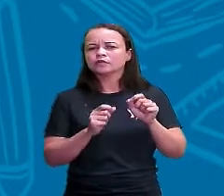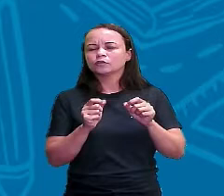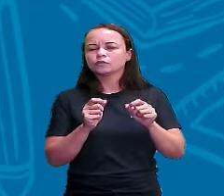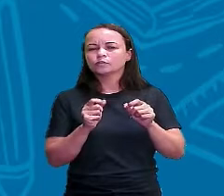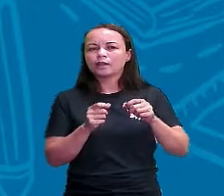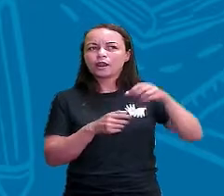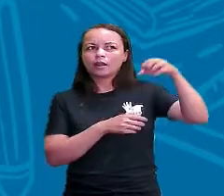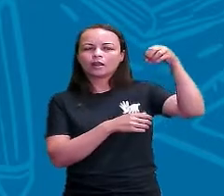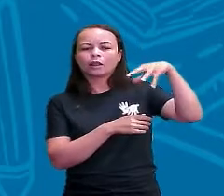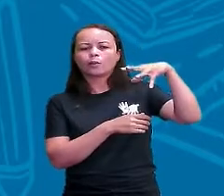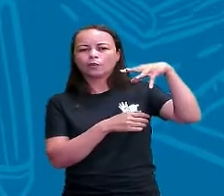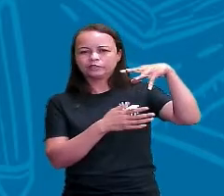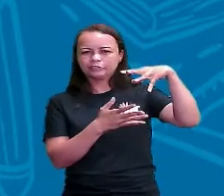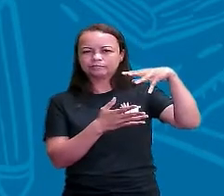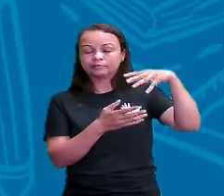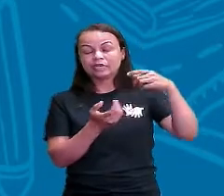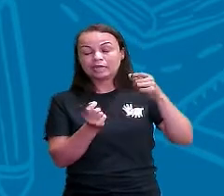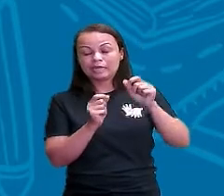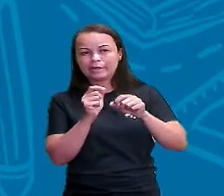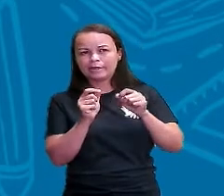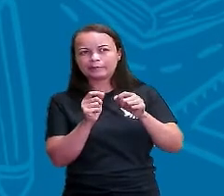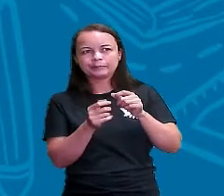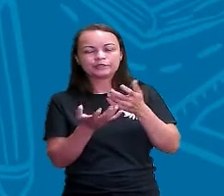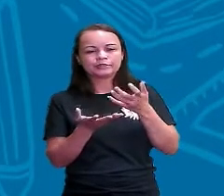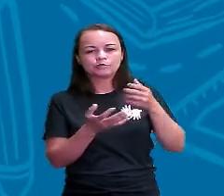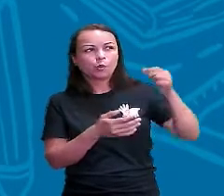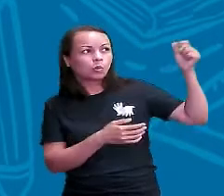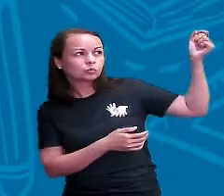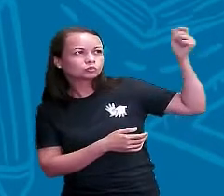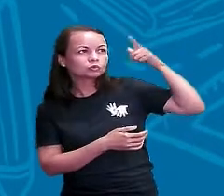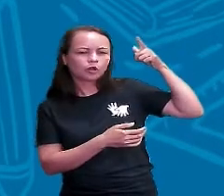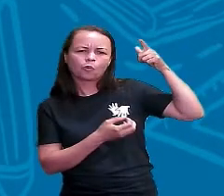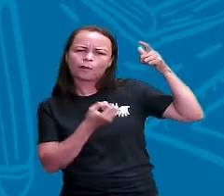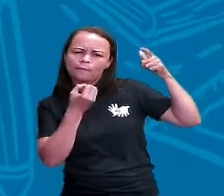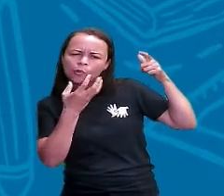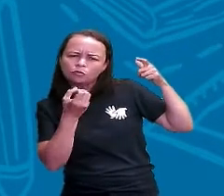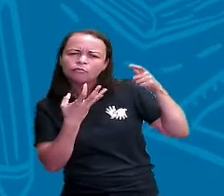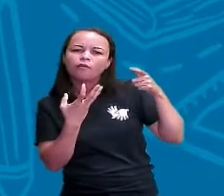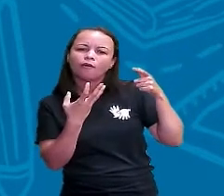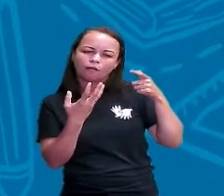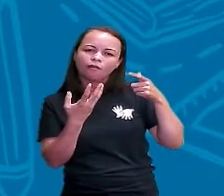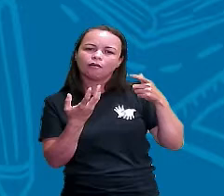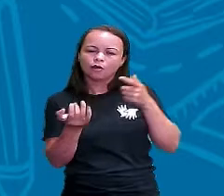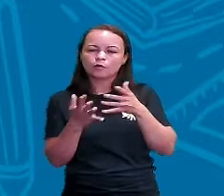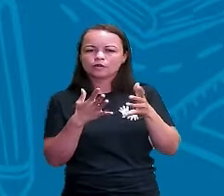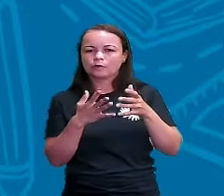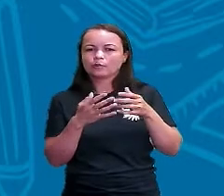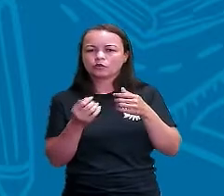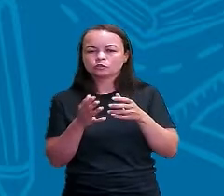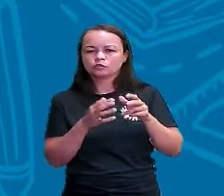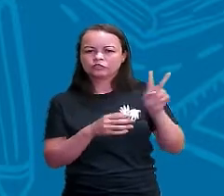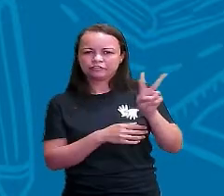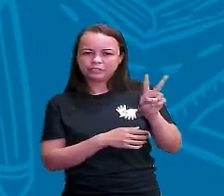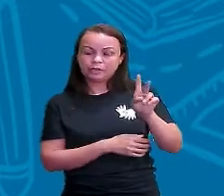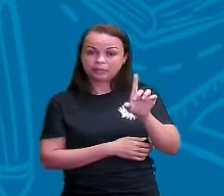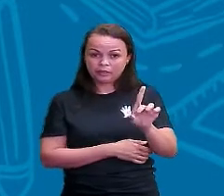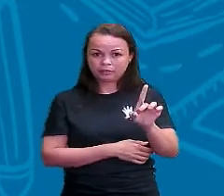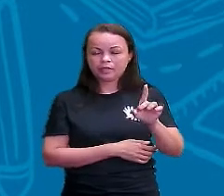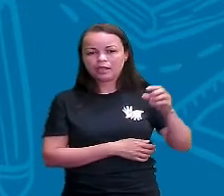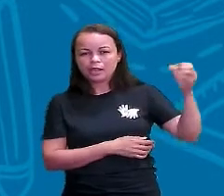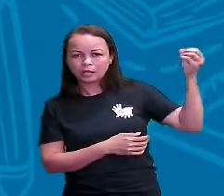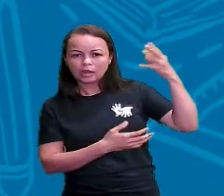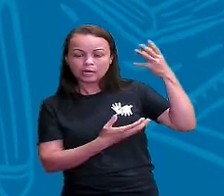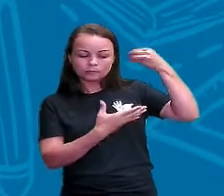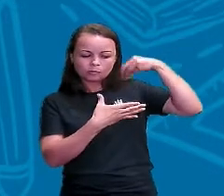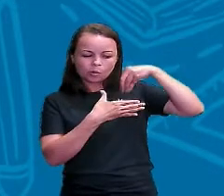Pela luz. Então, levar sol é bom também, não só para a gente produzir mais vitamina D, ou seja, a gente ter a capacidade de